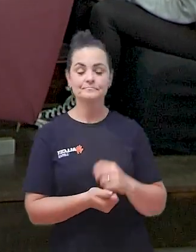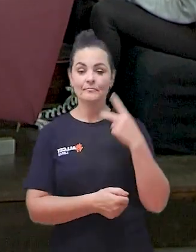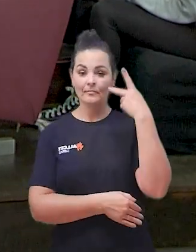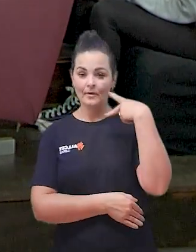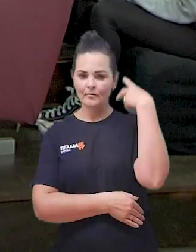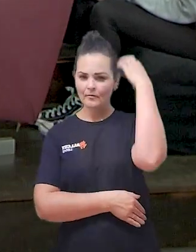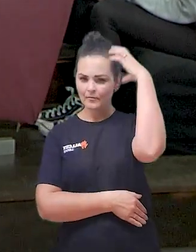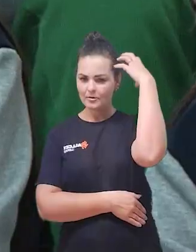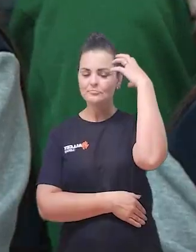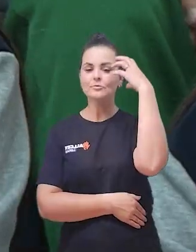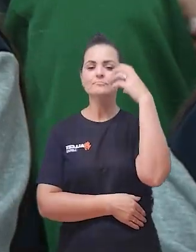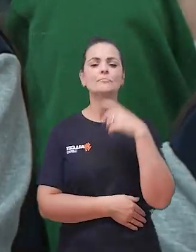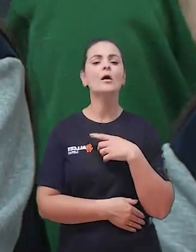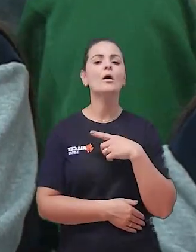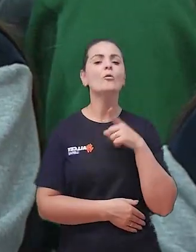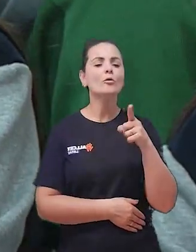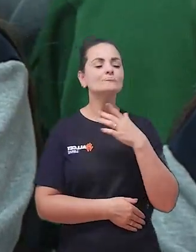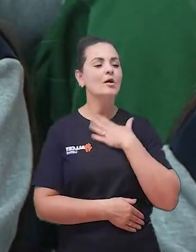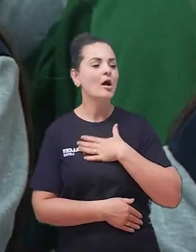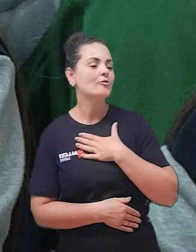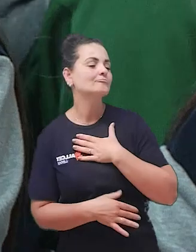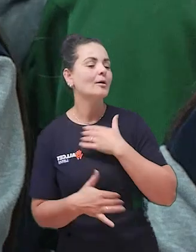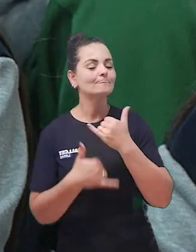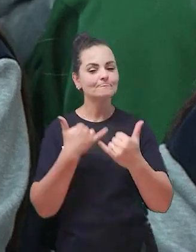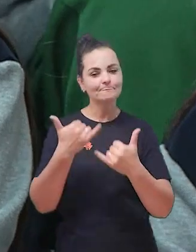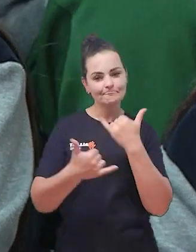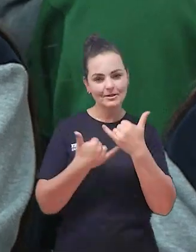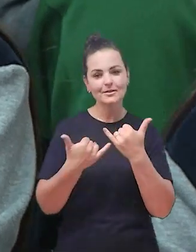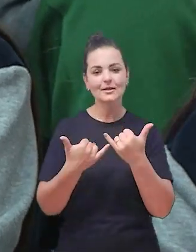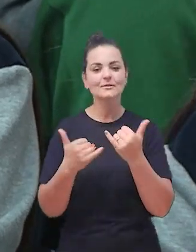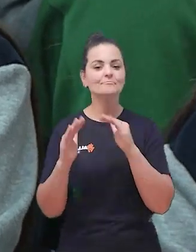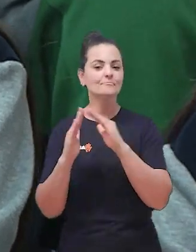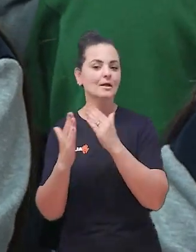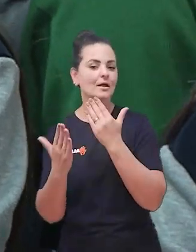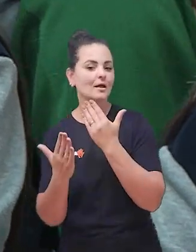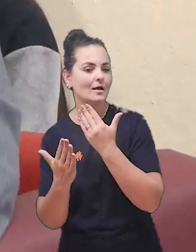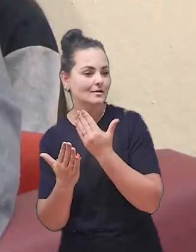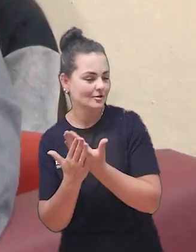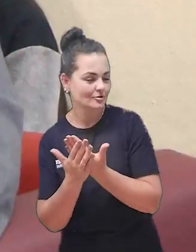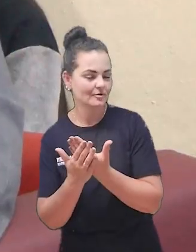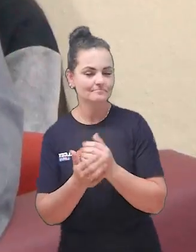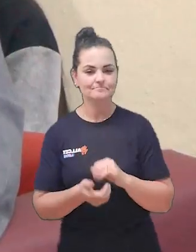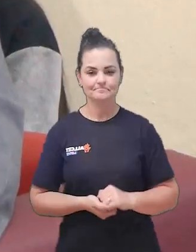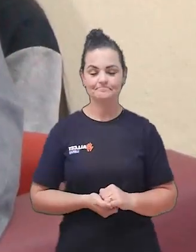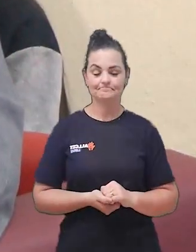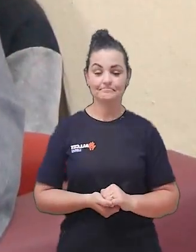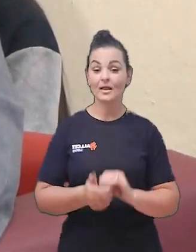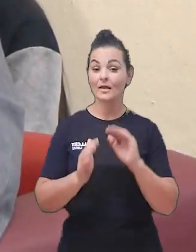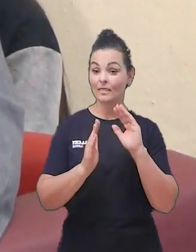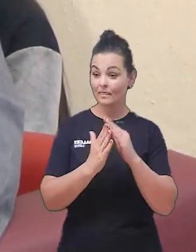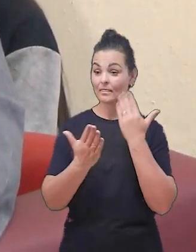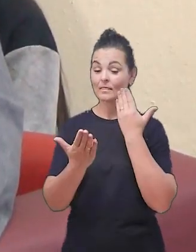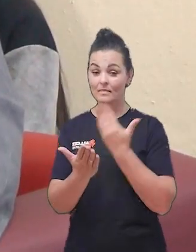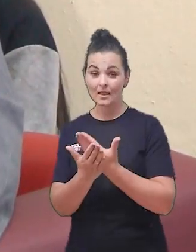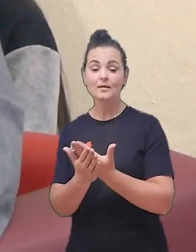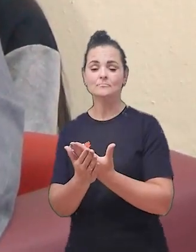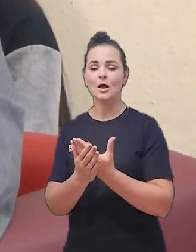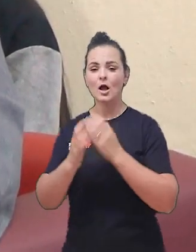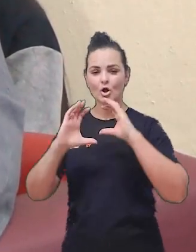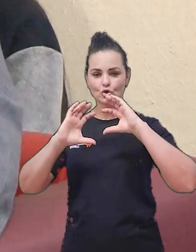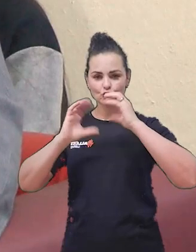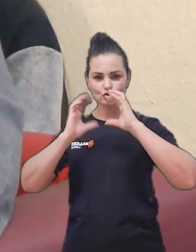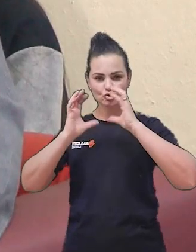Vereador, quais eram suas brincadeiras favoritas na época da escola? Na época da escola, nós